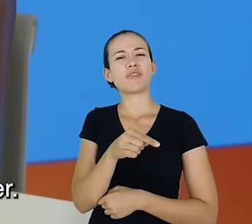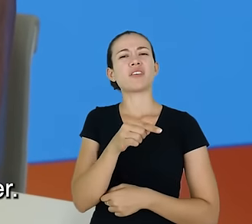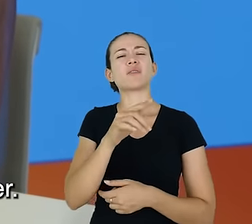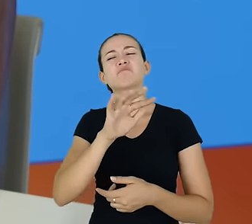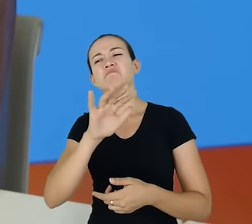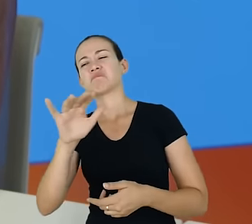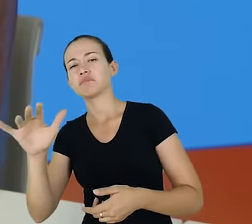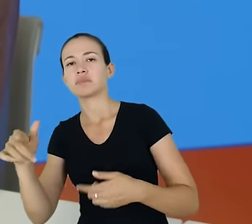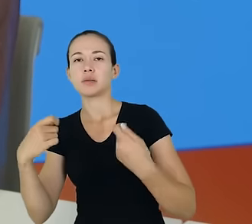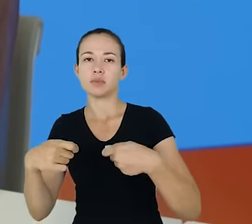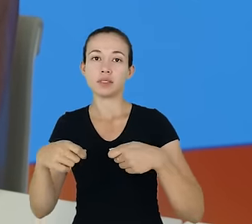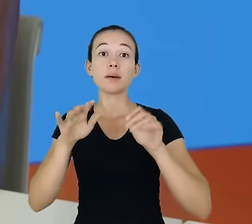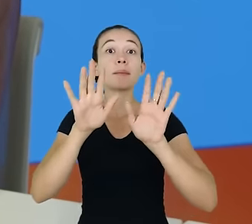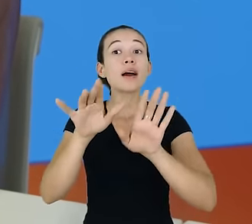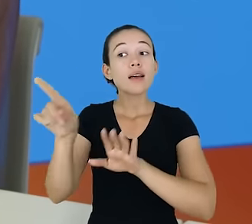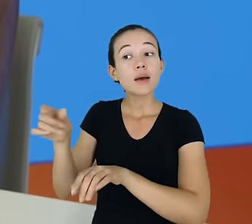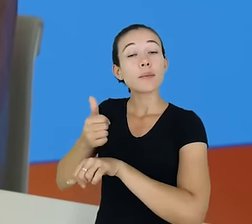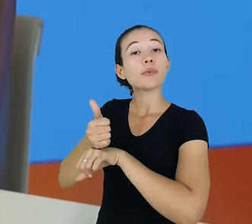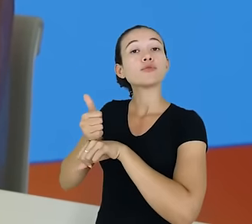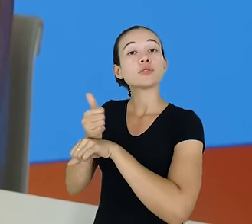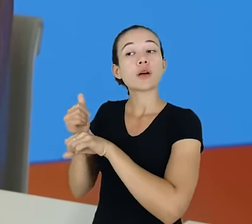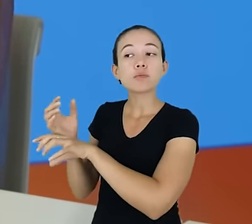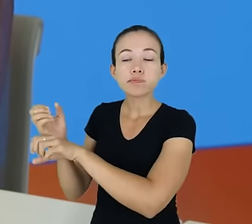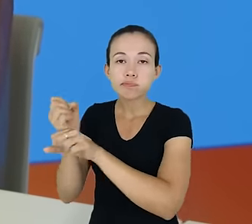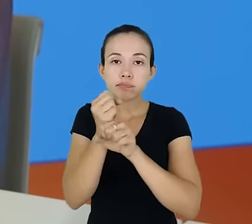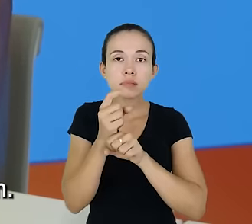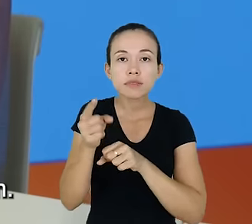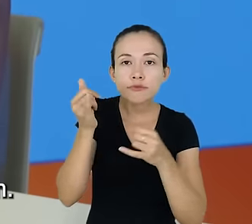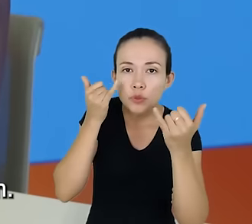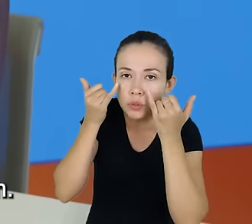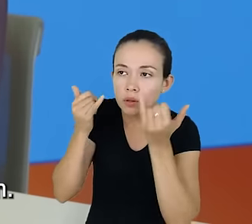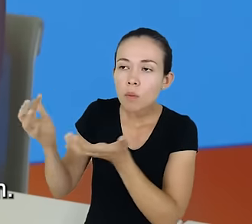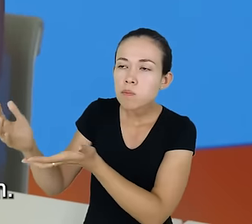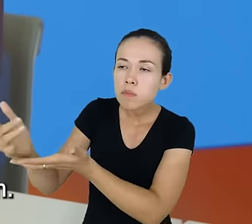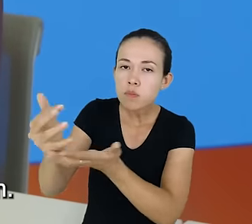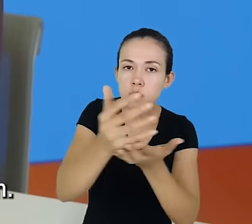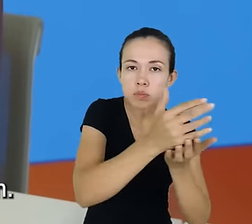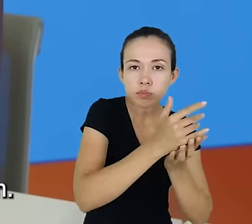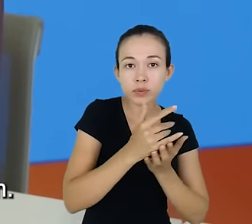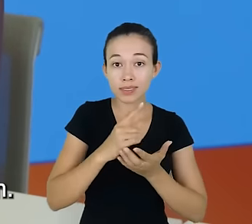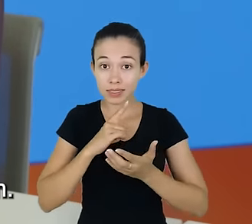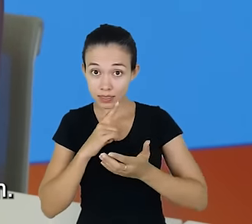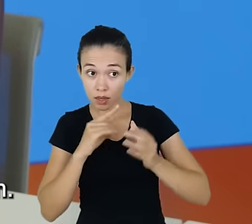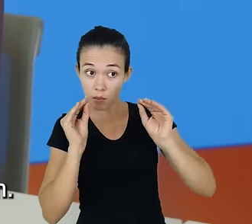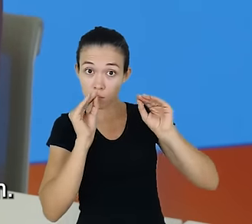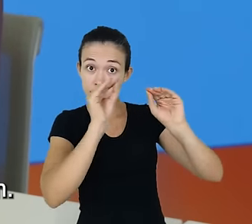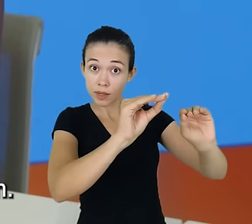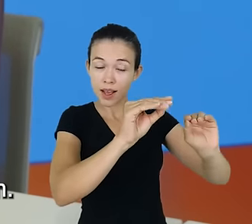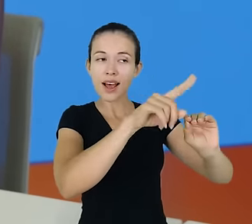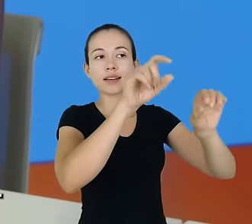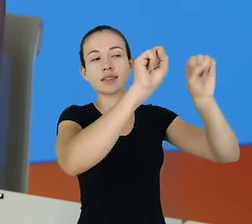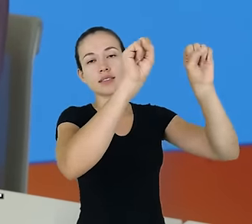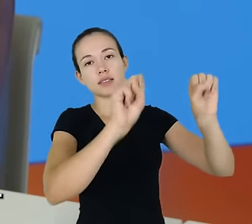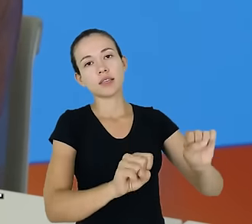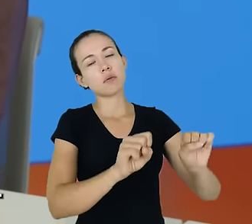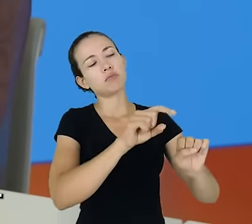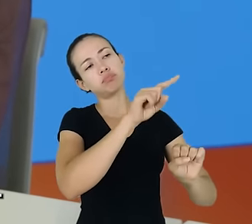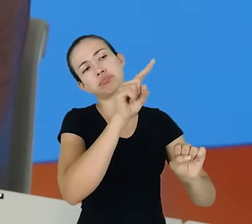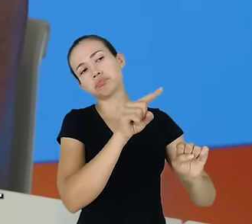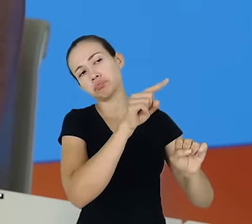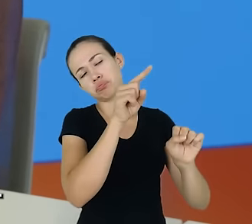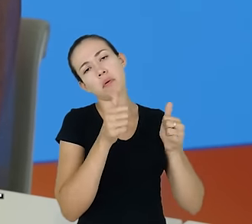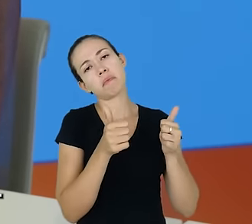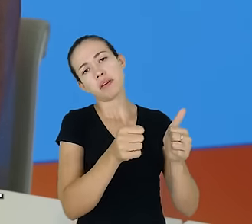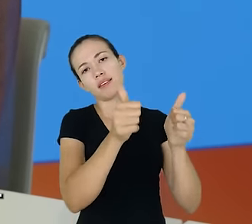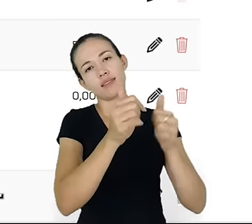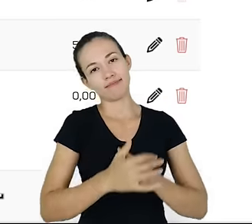trazer E aí quando ele concilia todas essas informações o sistema consegue atuar muito bem é muito interessante